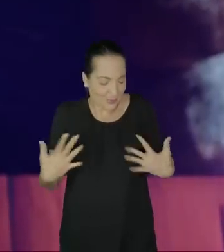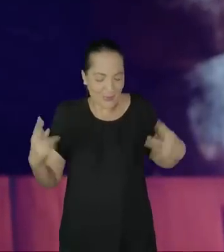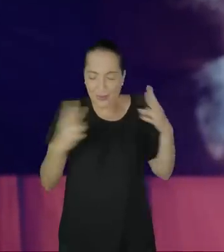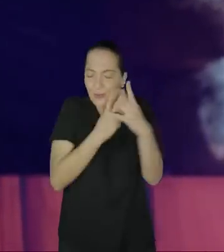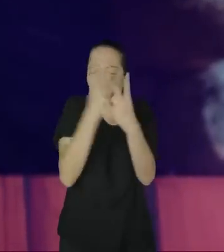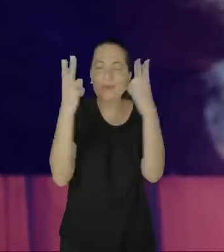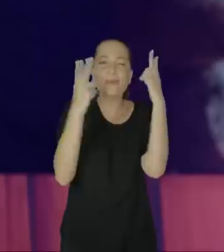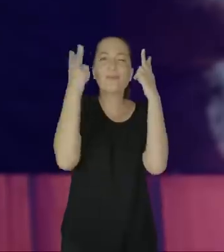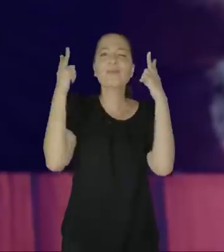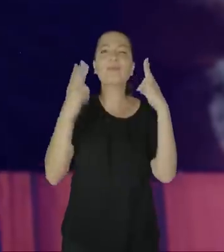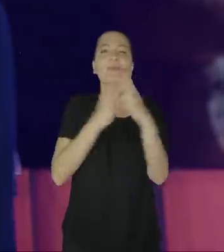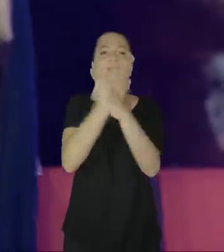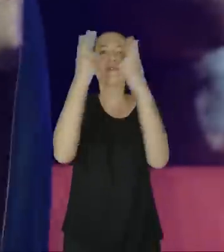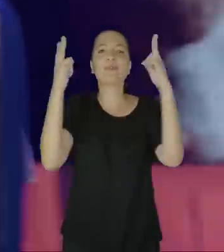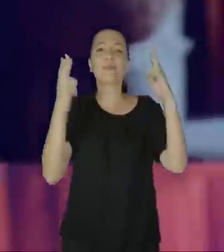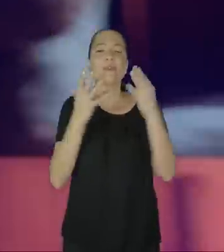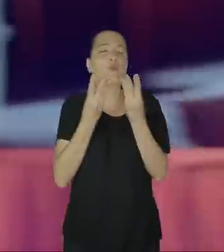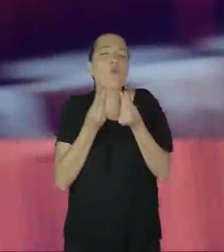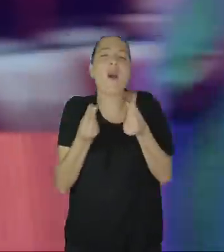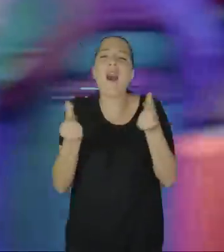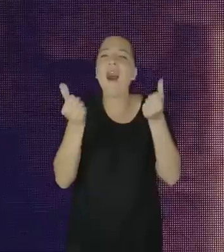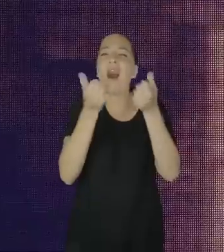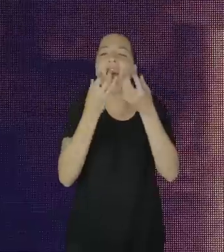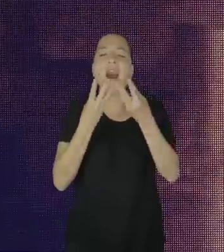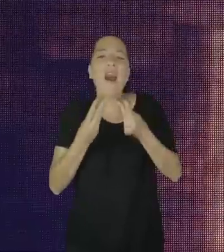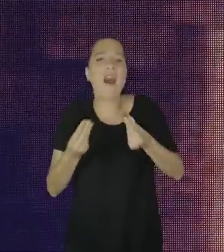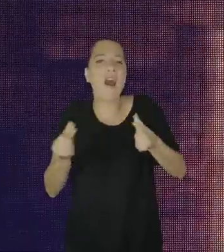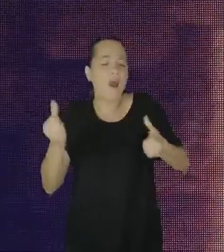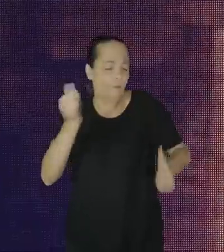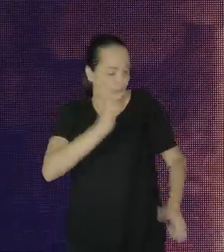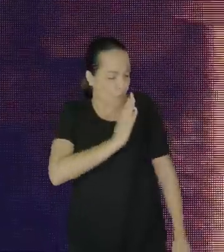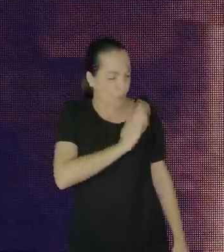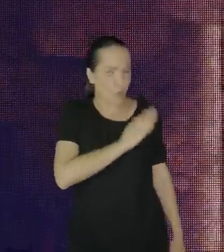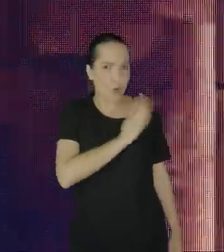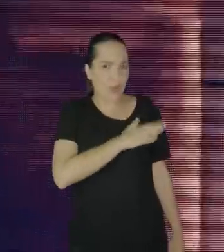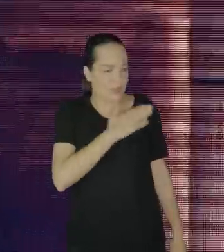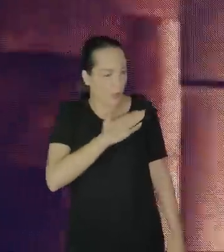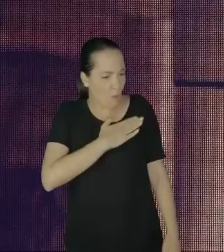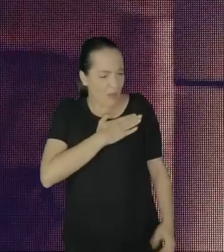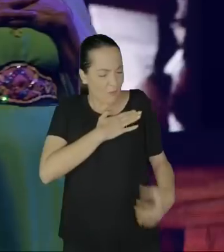rosto. E o meu coração ardia